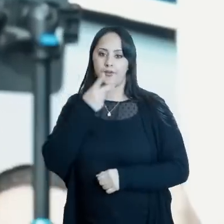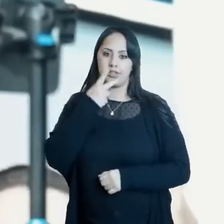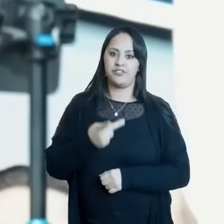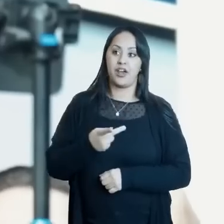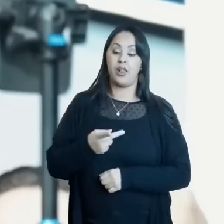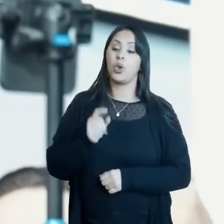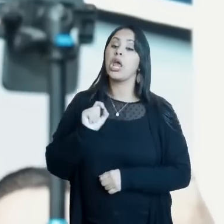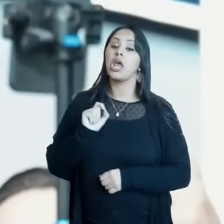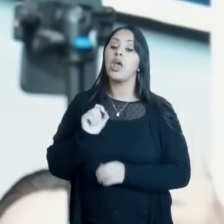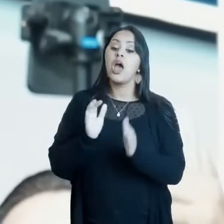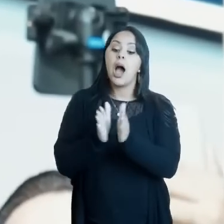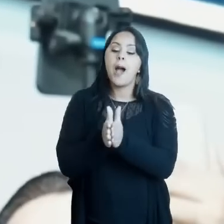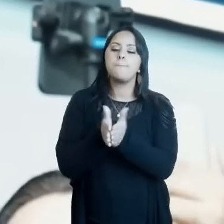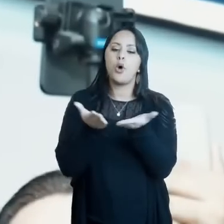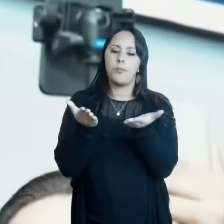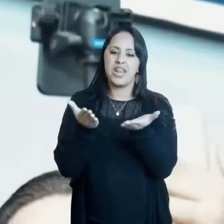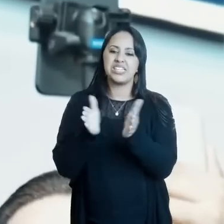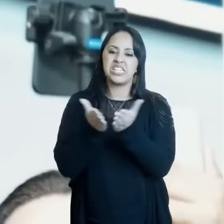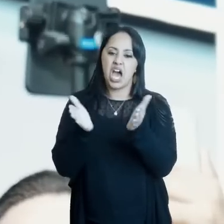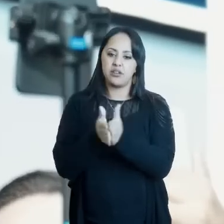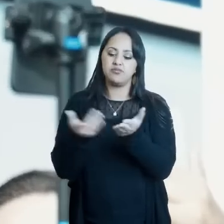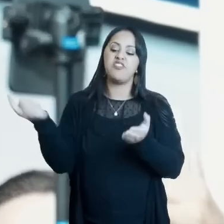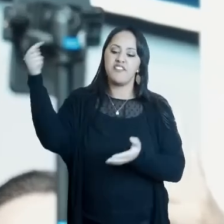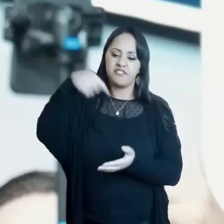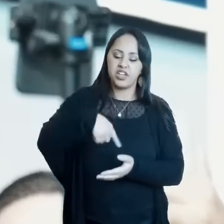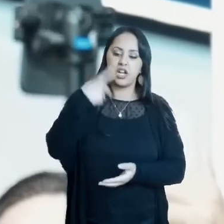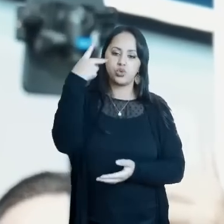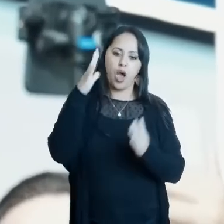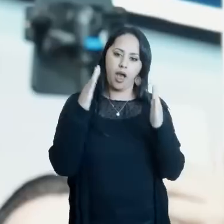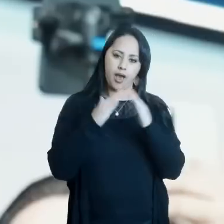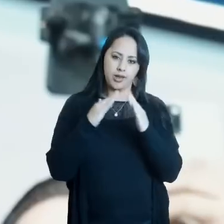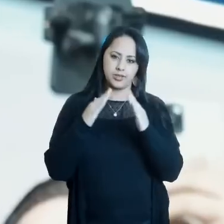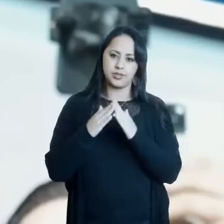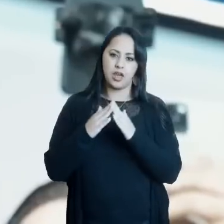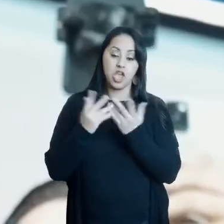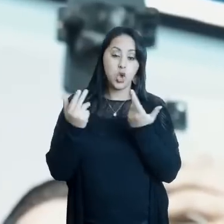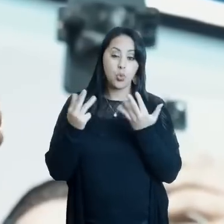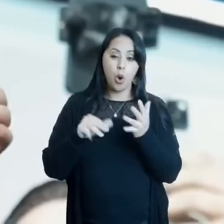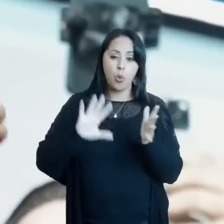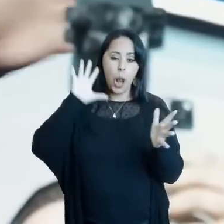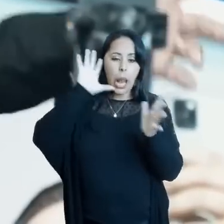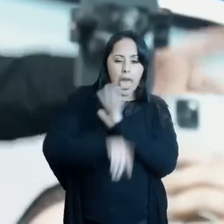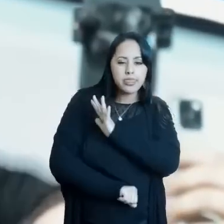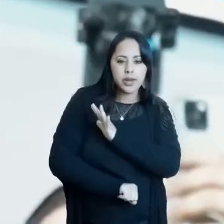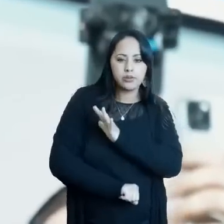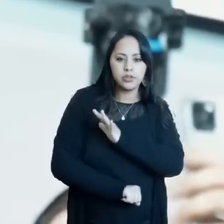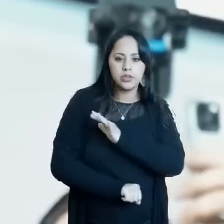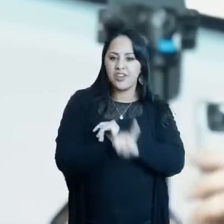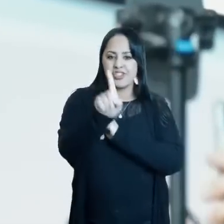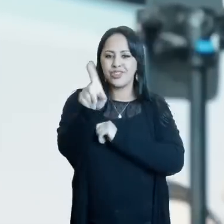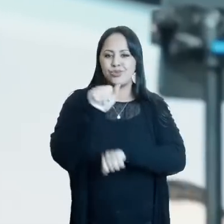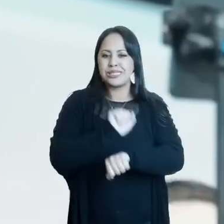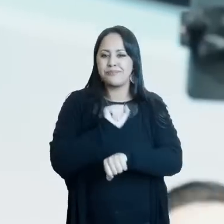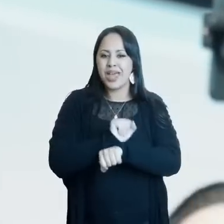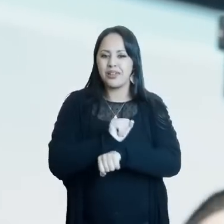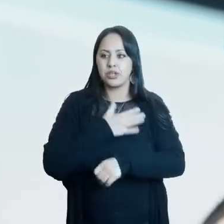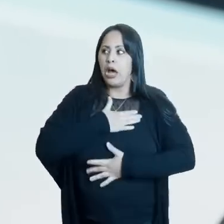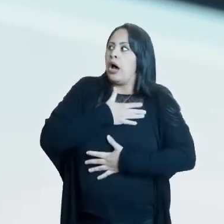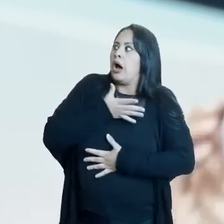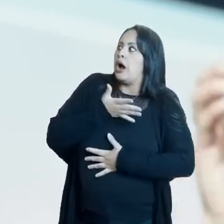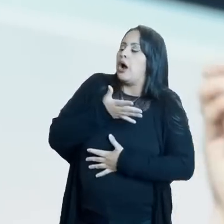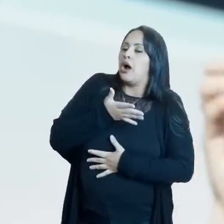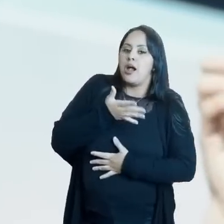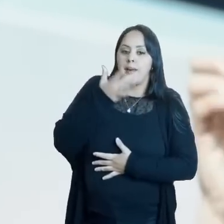a pobreza sobrevirá sobre a sua vida como um ladrão que te pega de surpresa. Ou seja,